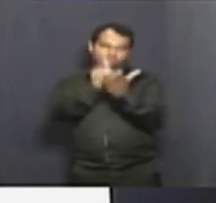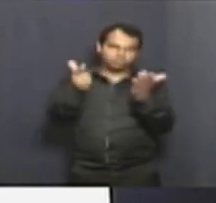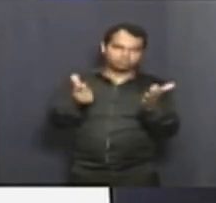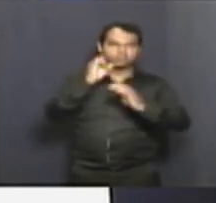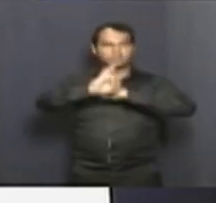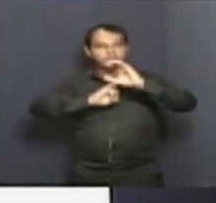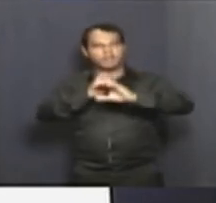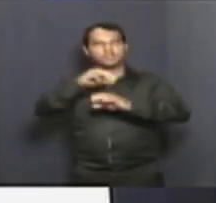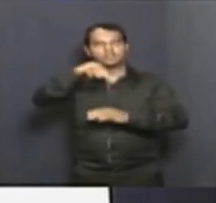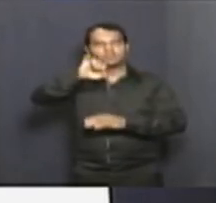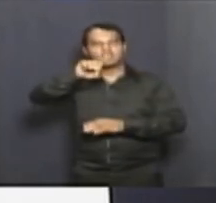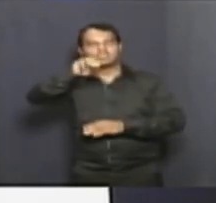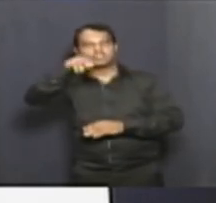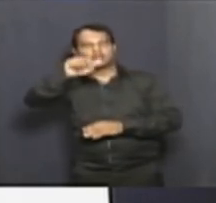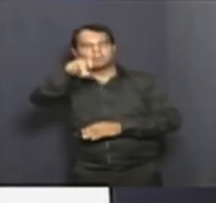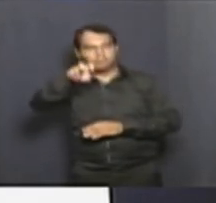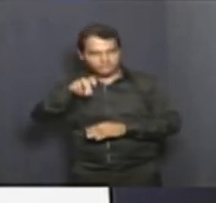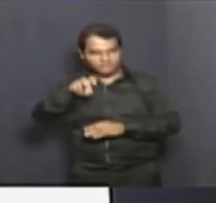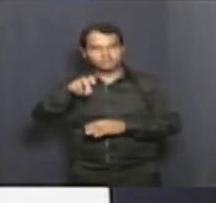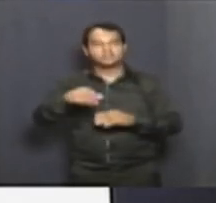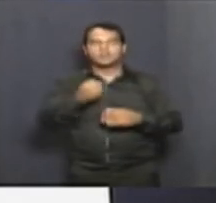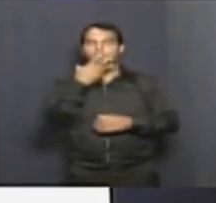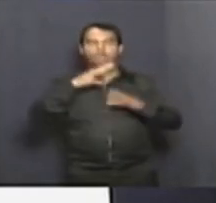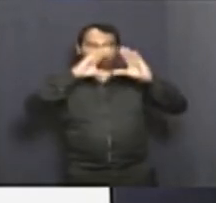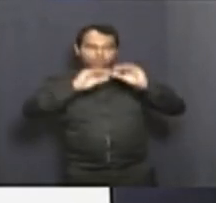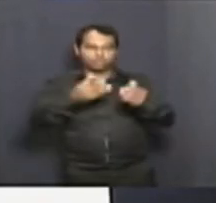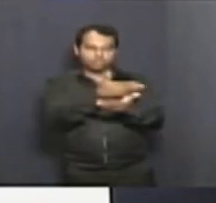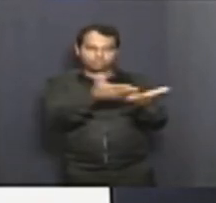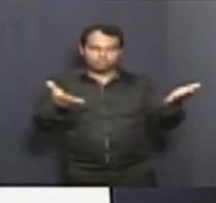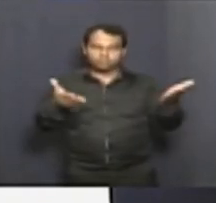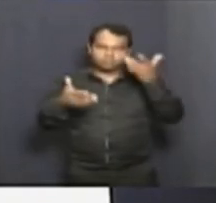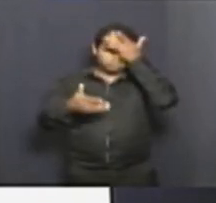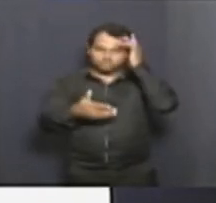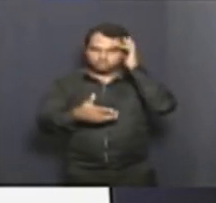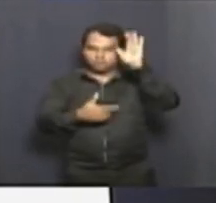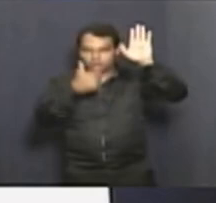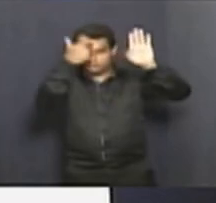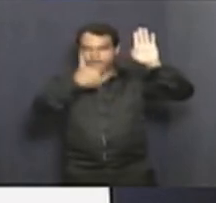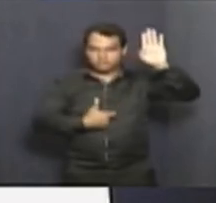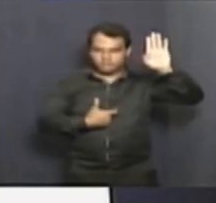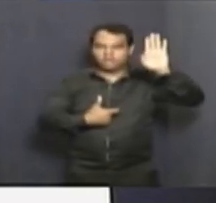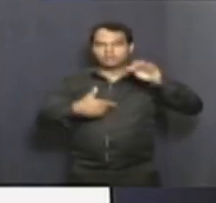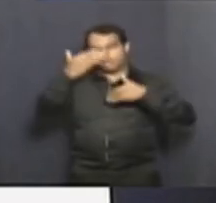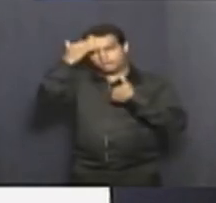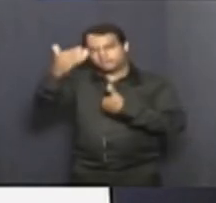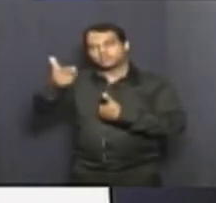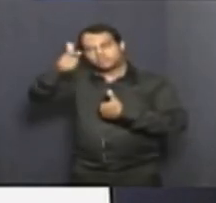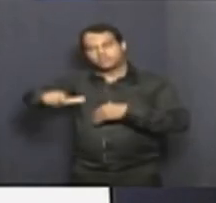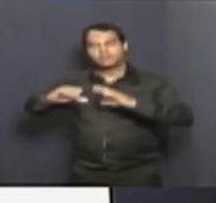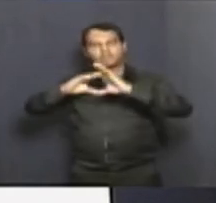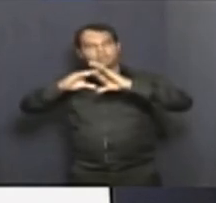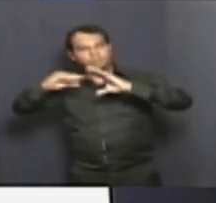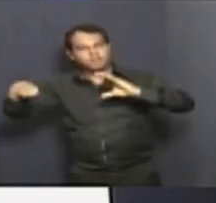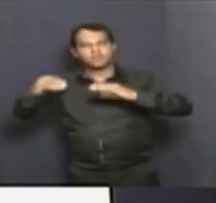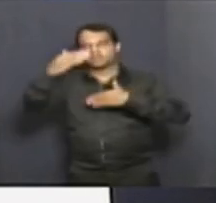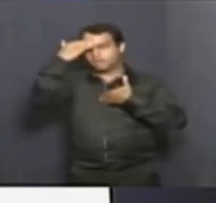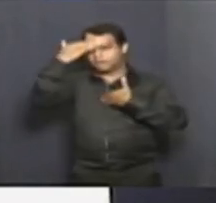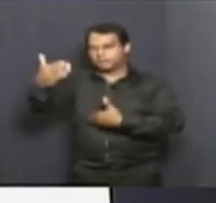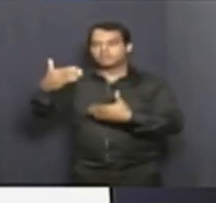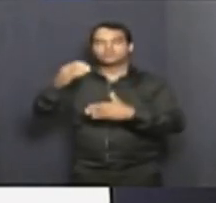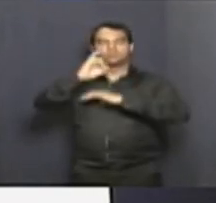aos candidatos agradeço mais uma vez ao site midiamax a rede bandeirantes de televisão pela